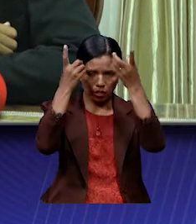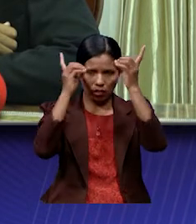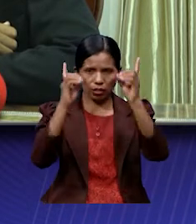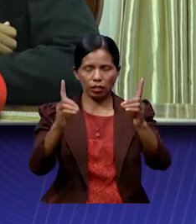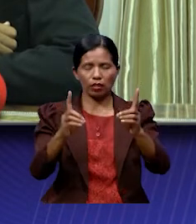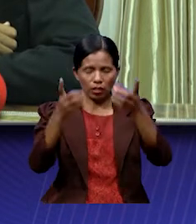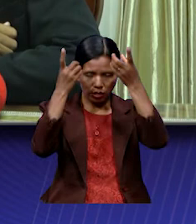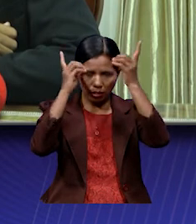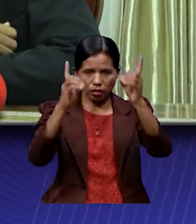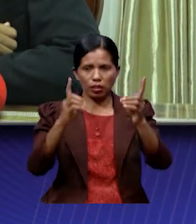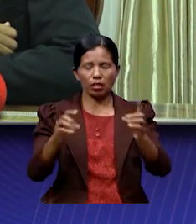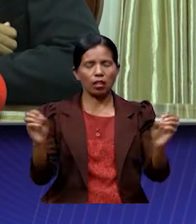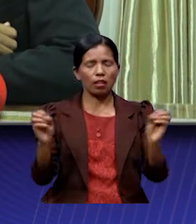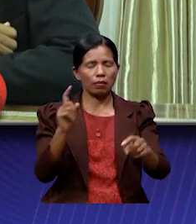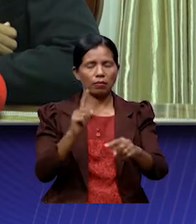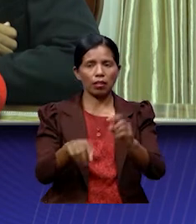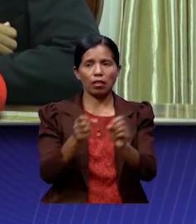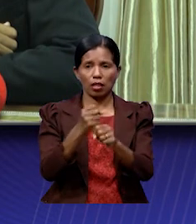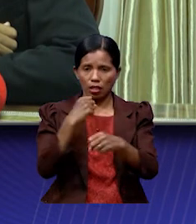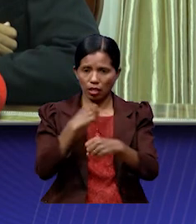disi dia kata lah permit peraturaliza